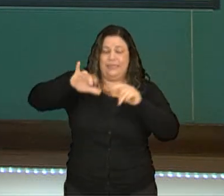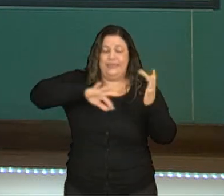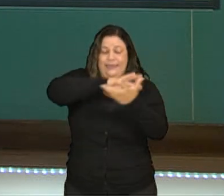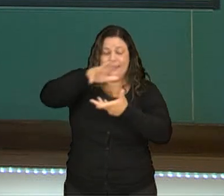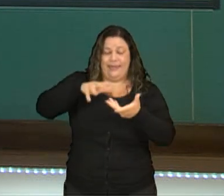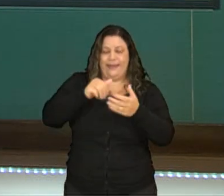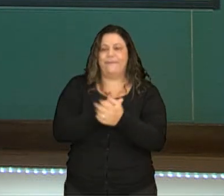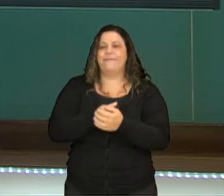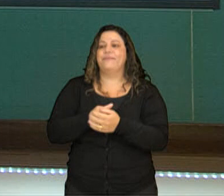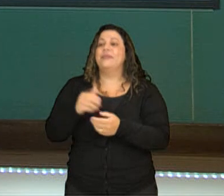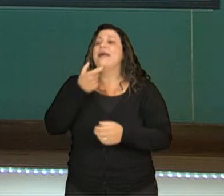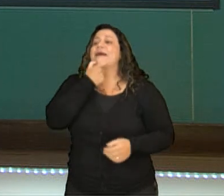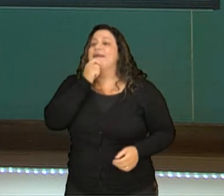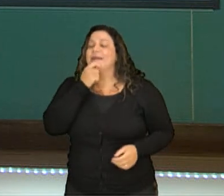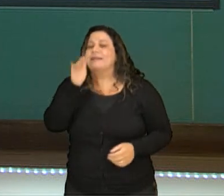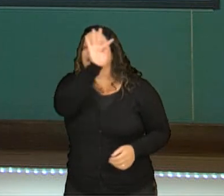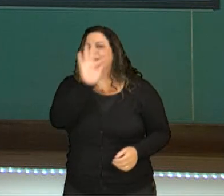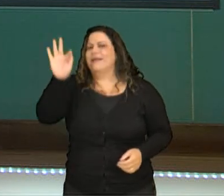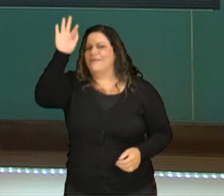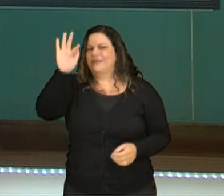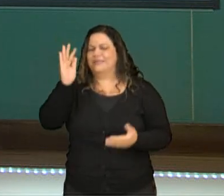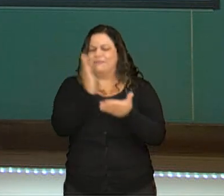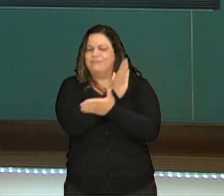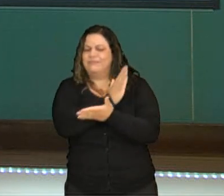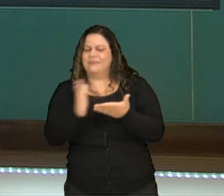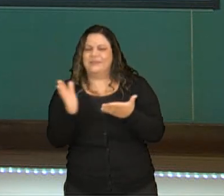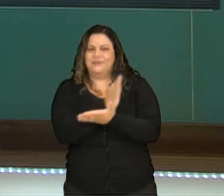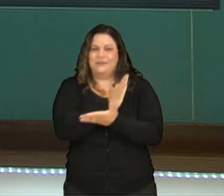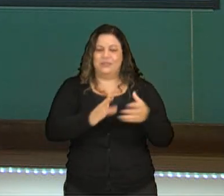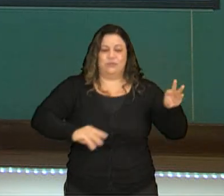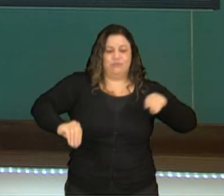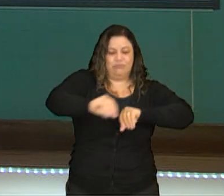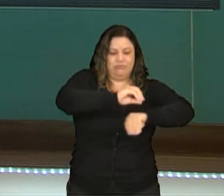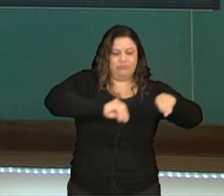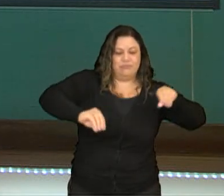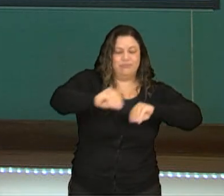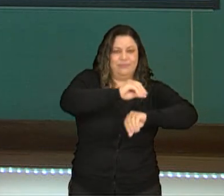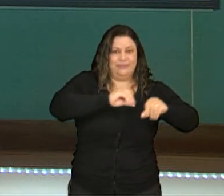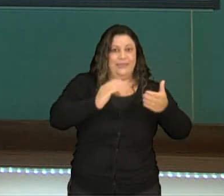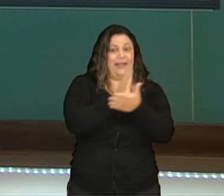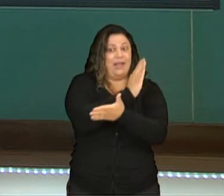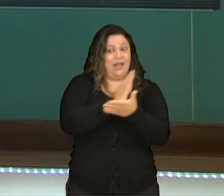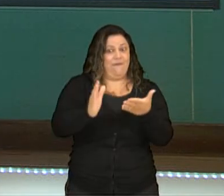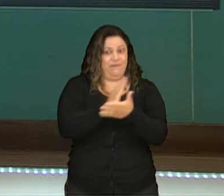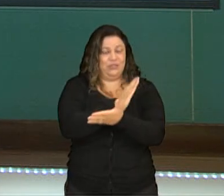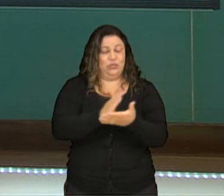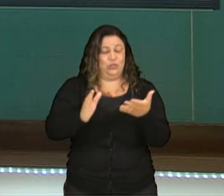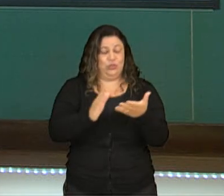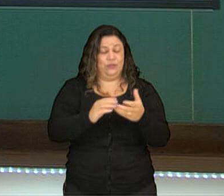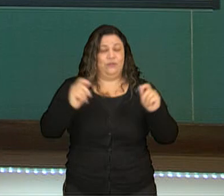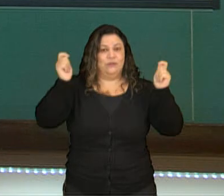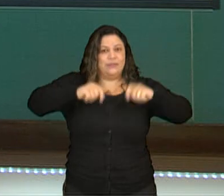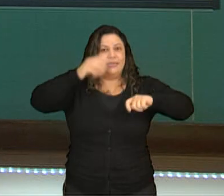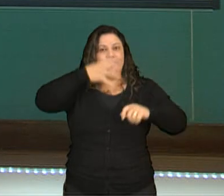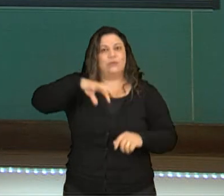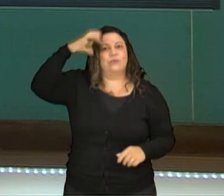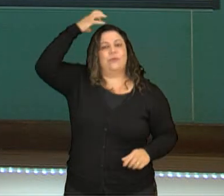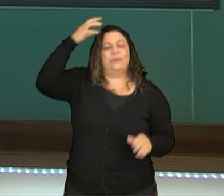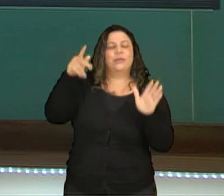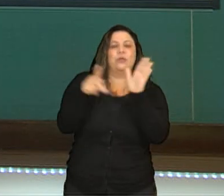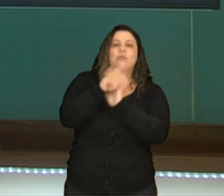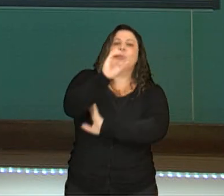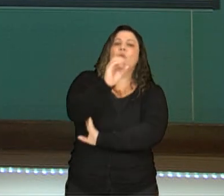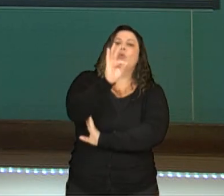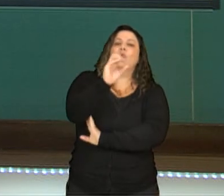si o controle dessas terras do Oriente Médio que eram do Império Otomano, que foi desmembrado